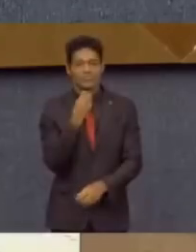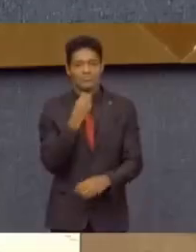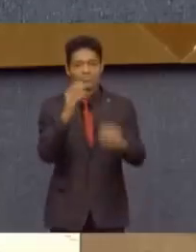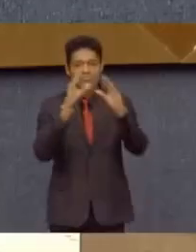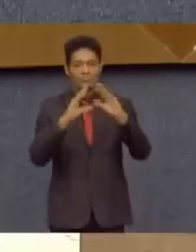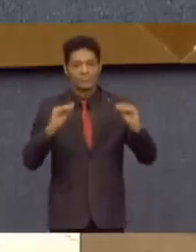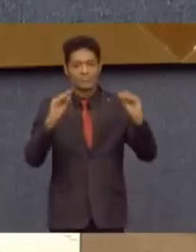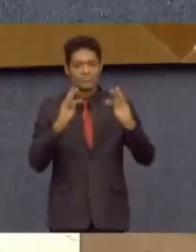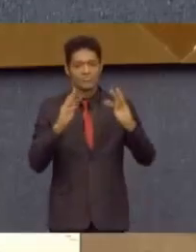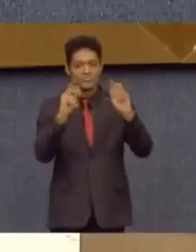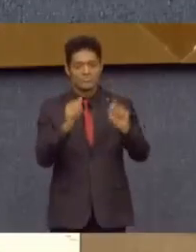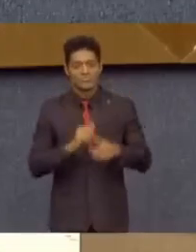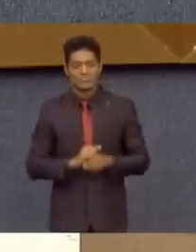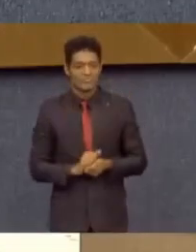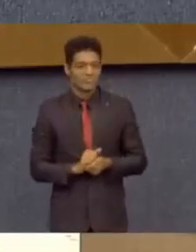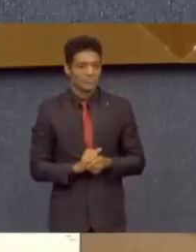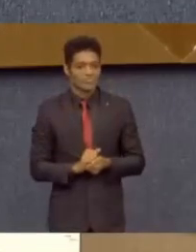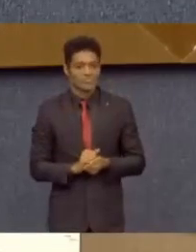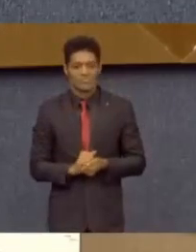Boa noite a todos.